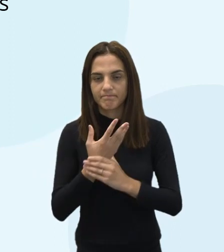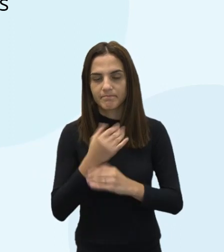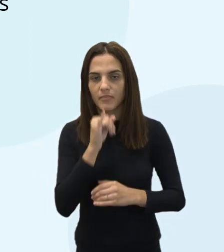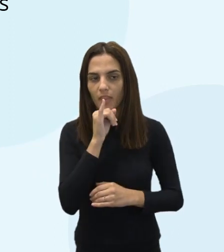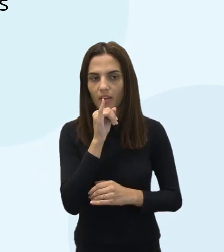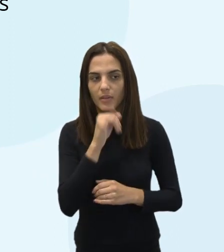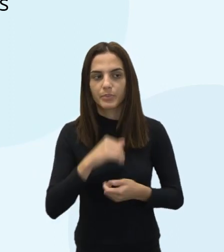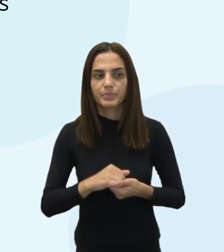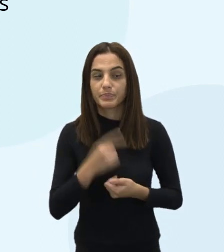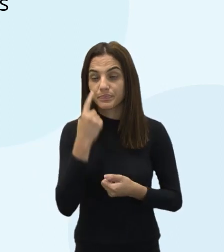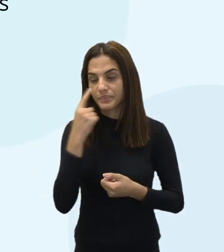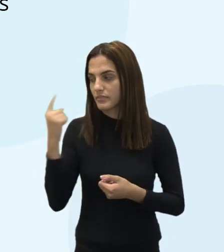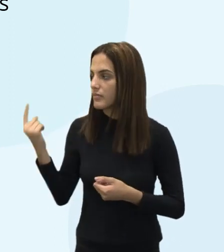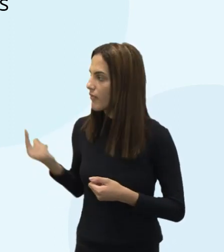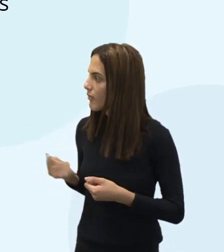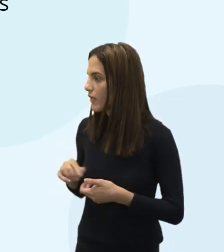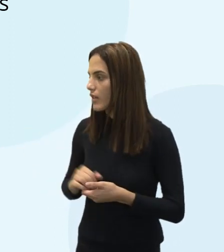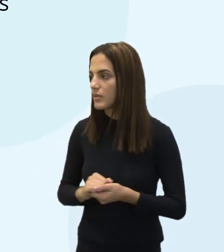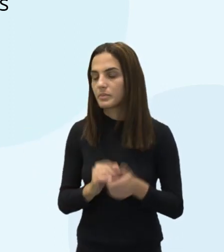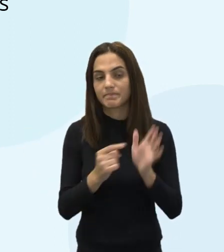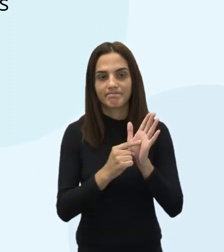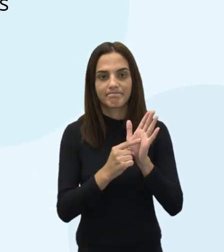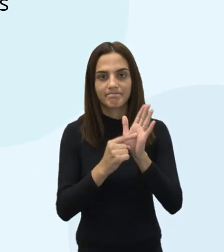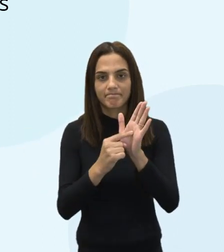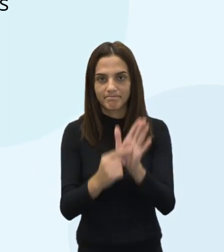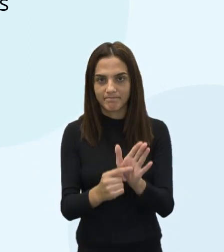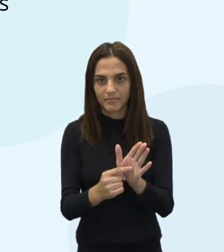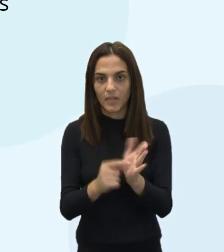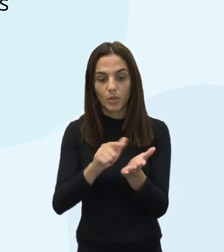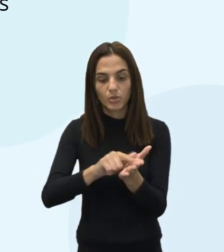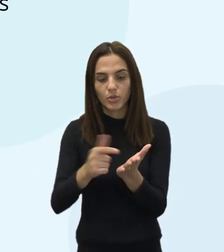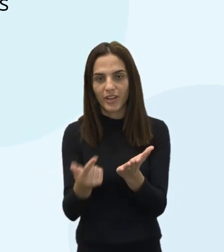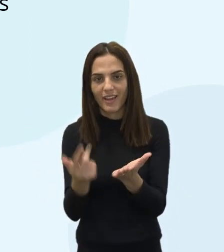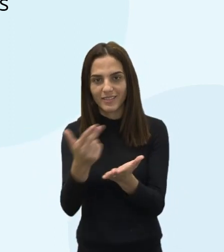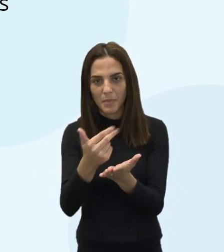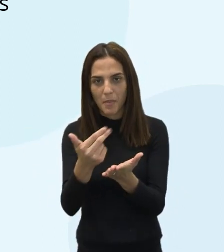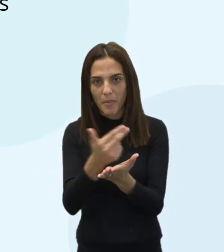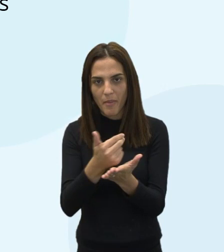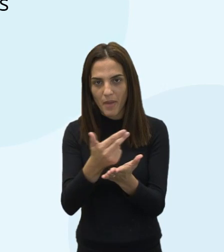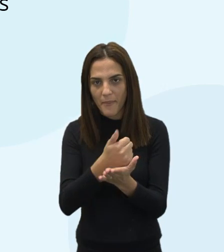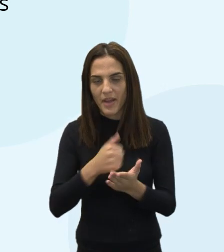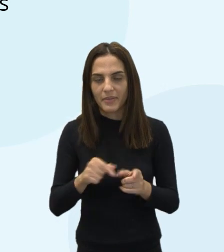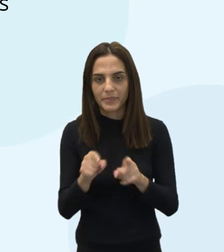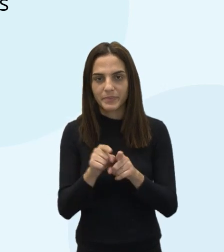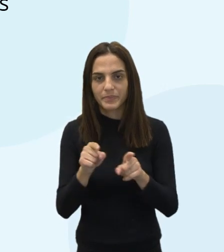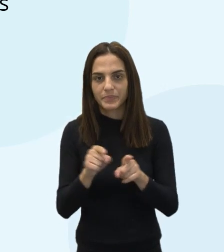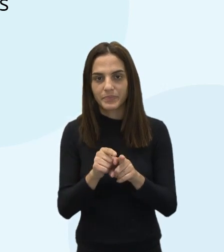exemplo, olhando bem, a gente pode trazer recorte gráfico de jornais e revistas, plataformas digitais